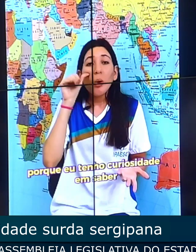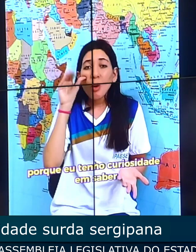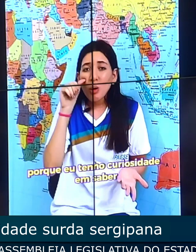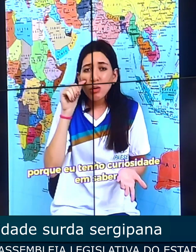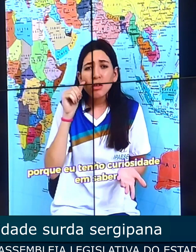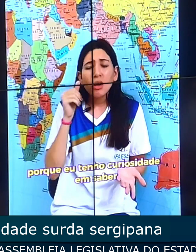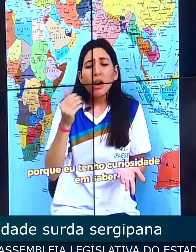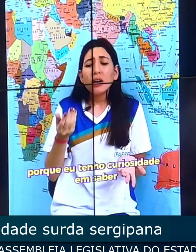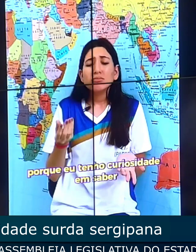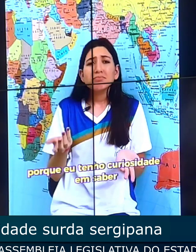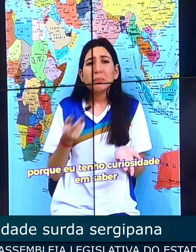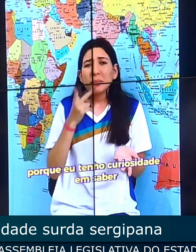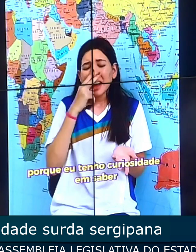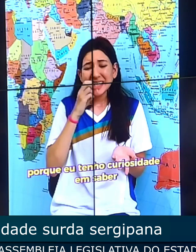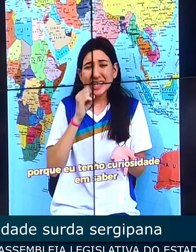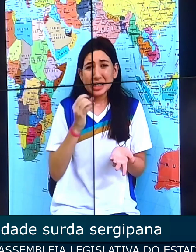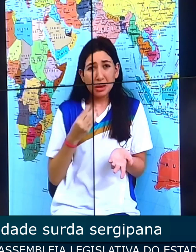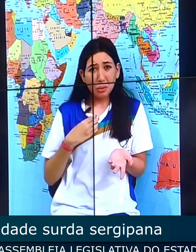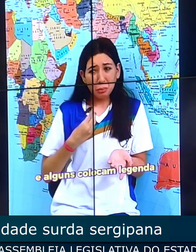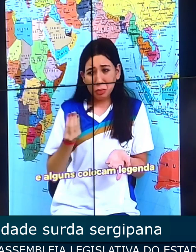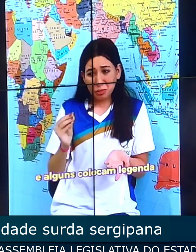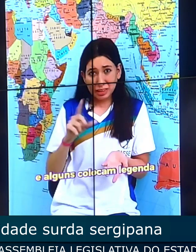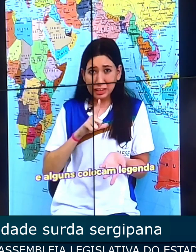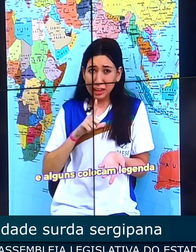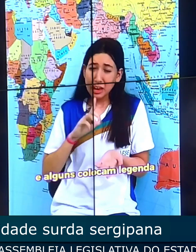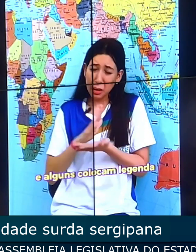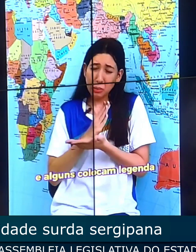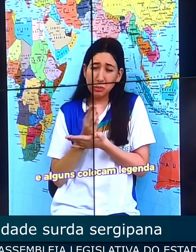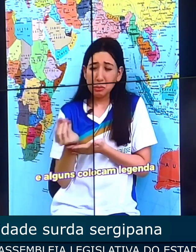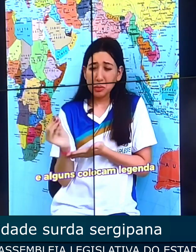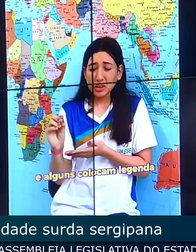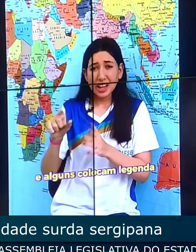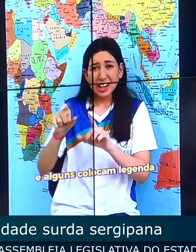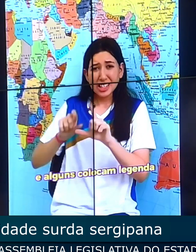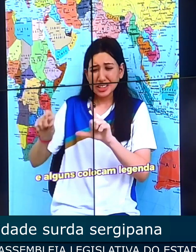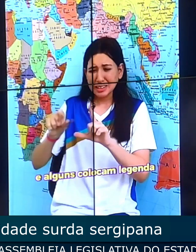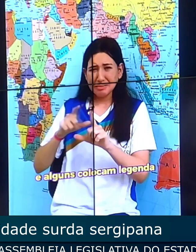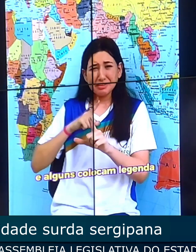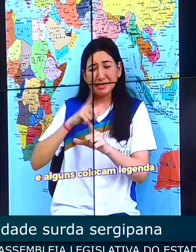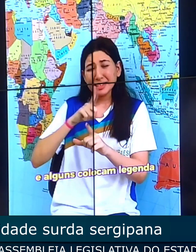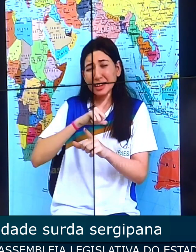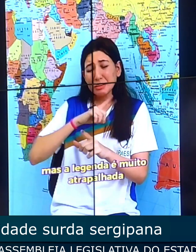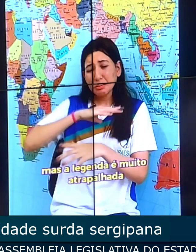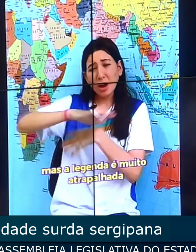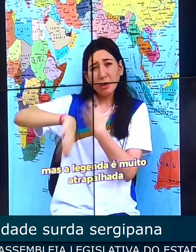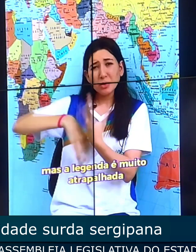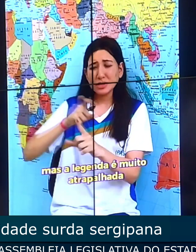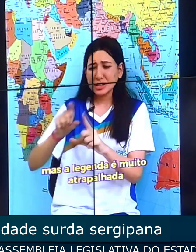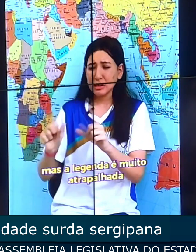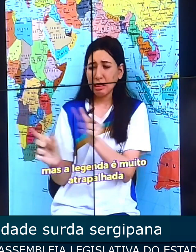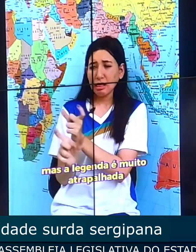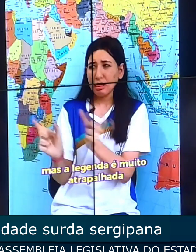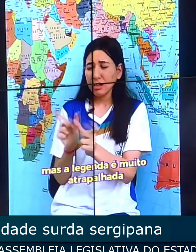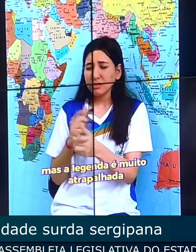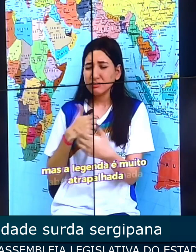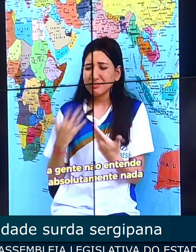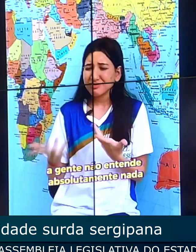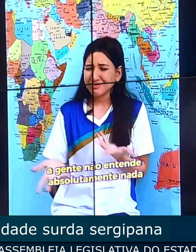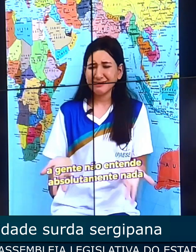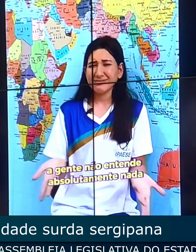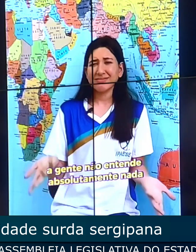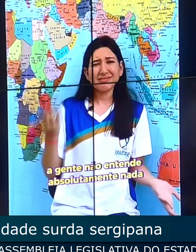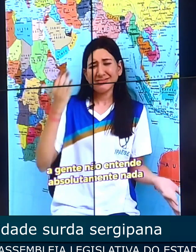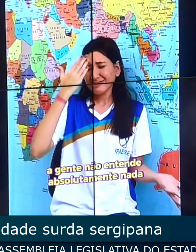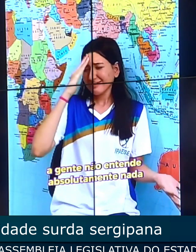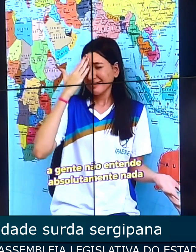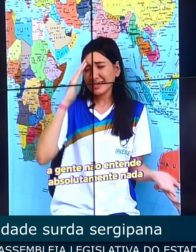tenho curiosidade em saber. E não, alguns colocam legenda, mas a legenda é muito atrapalhada, a gente não